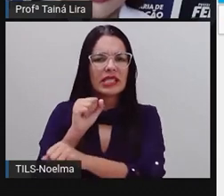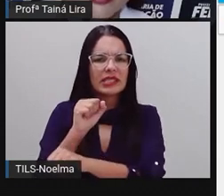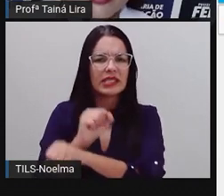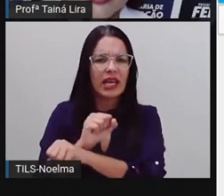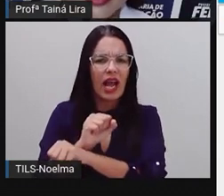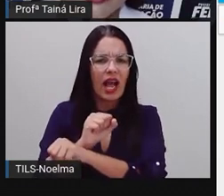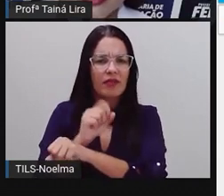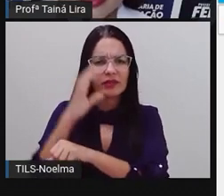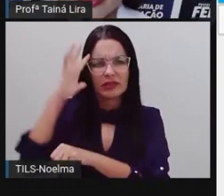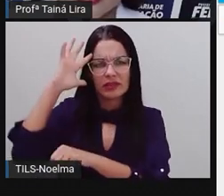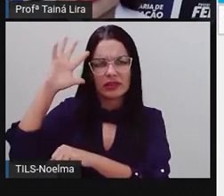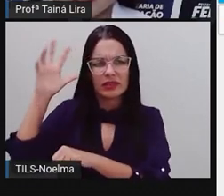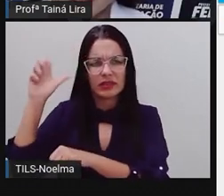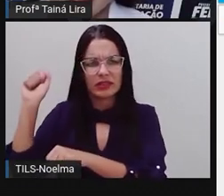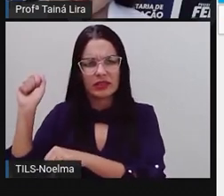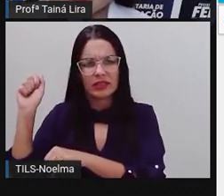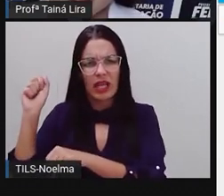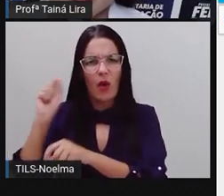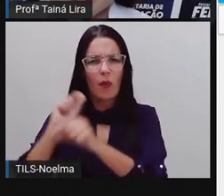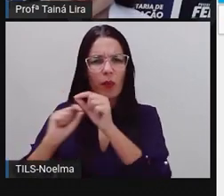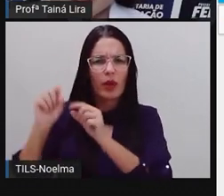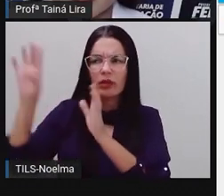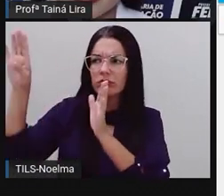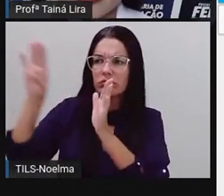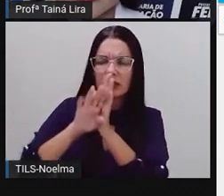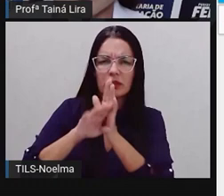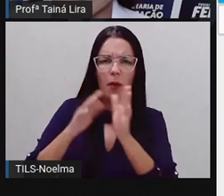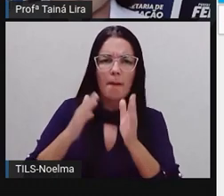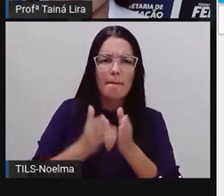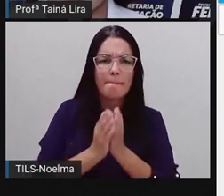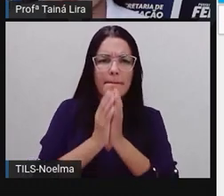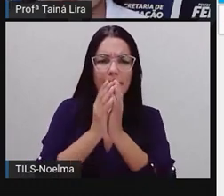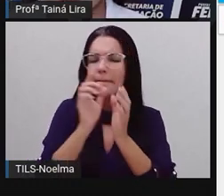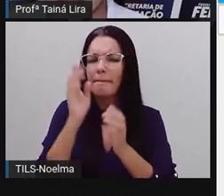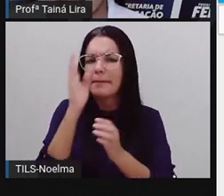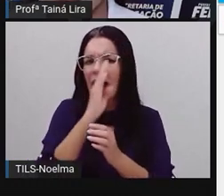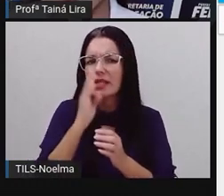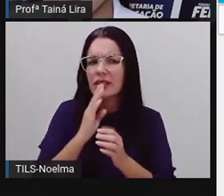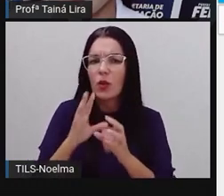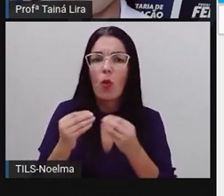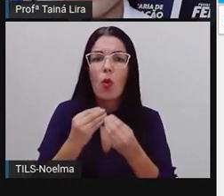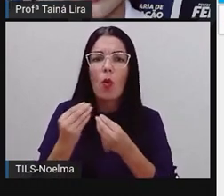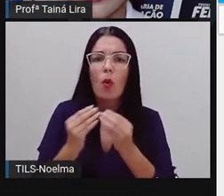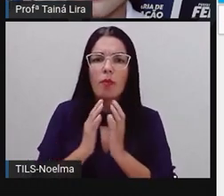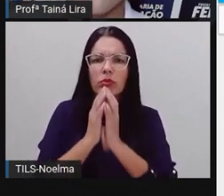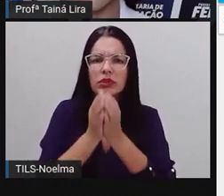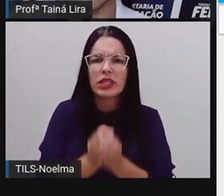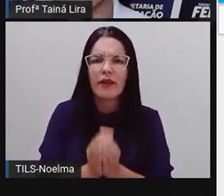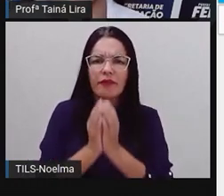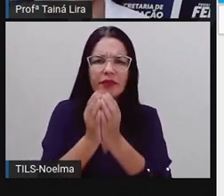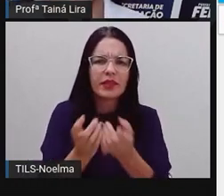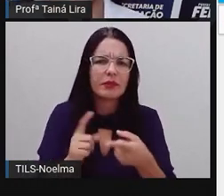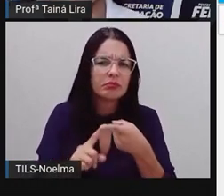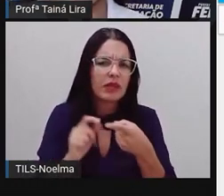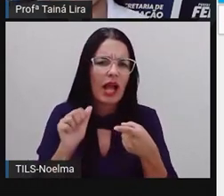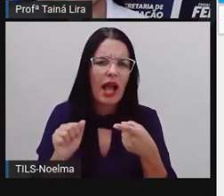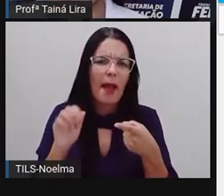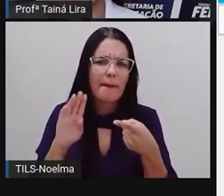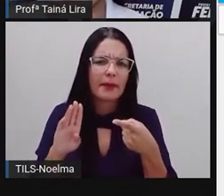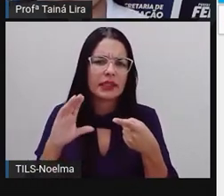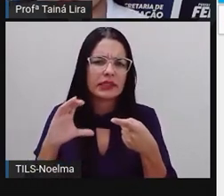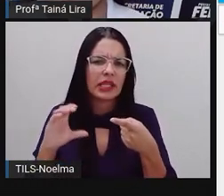os africanos escravizados eram trazidos para o Brasil importa escravos Caravelas navios